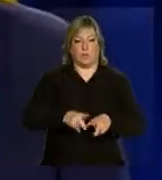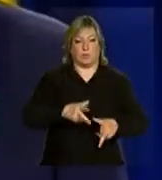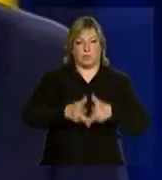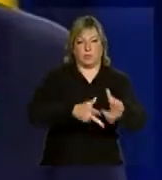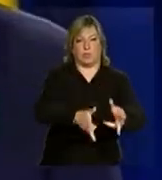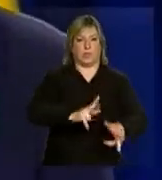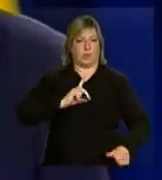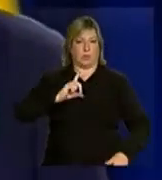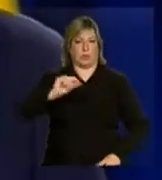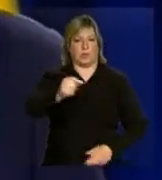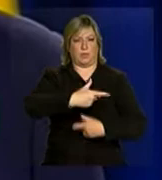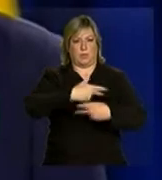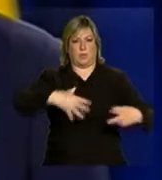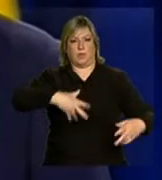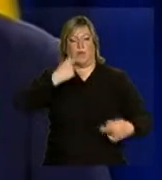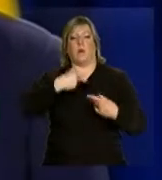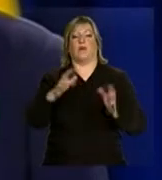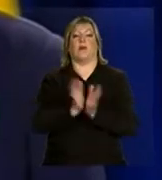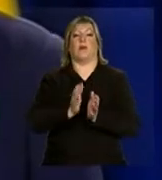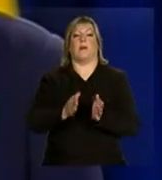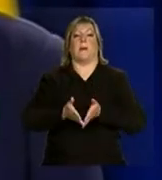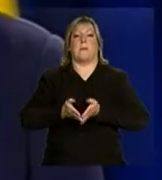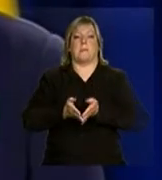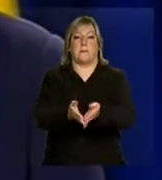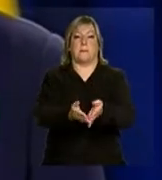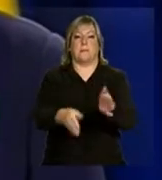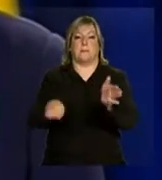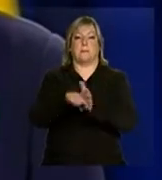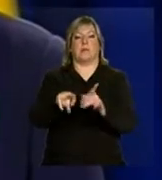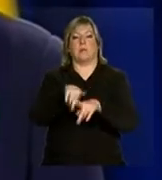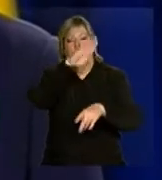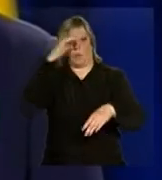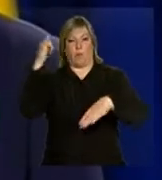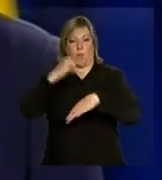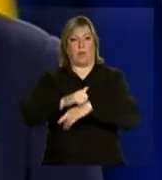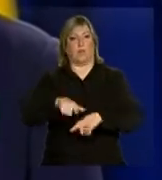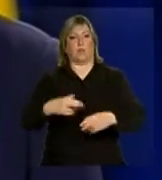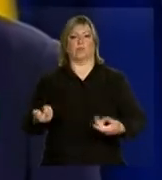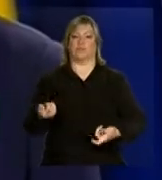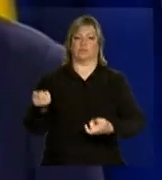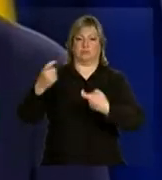velocidade, portos, aeroportos, é para nós